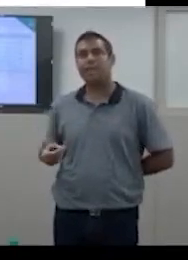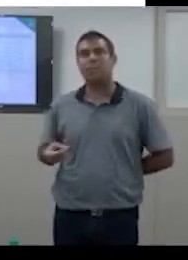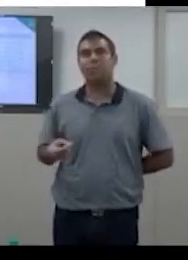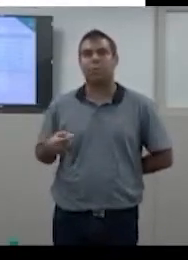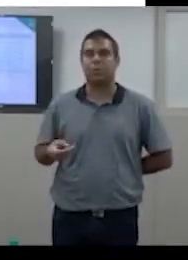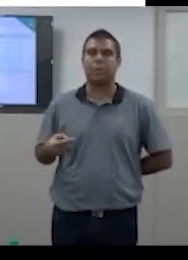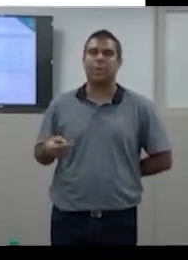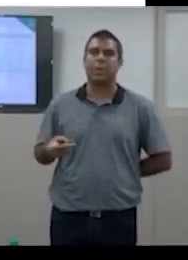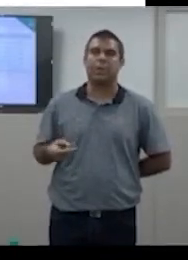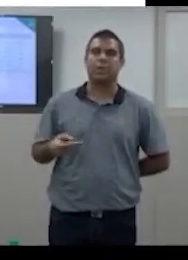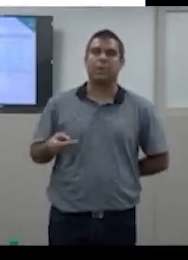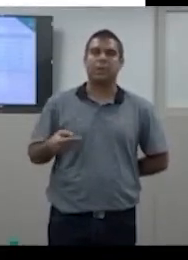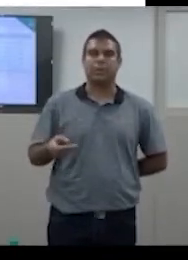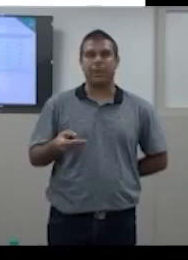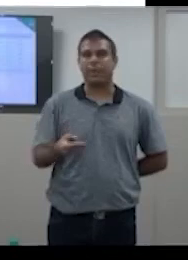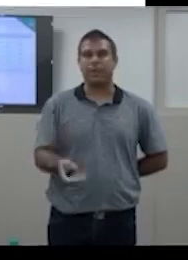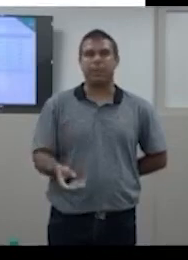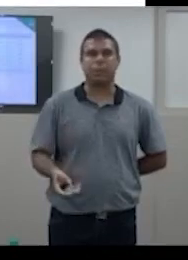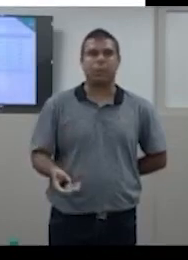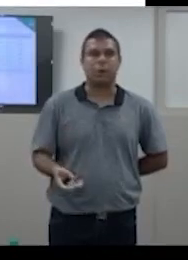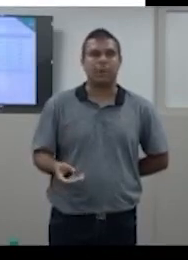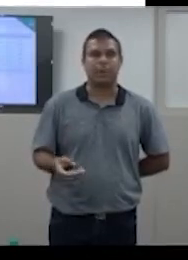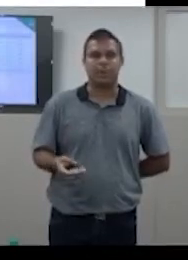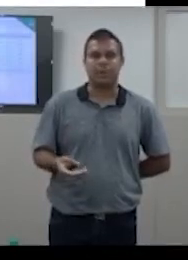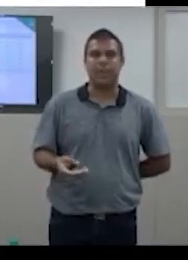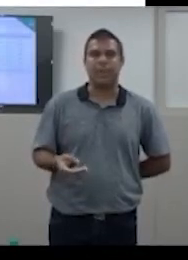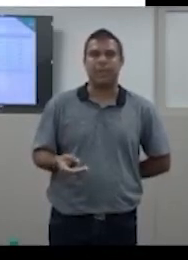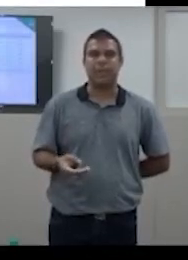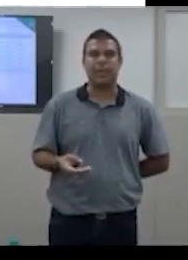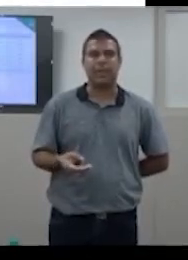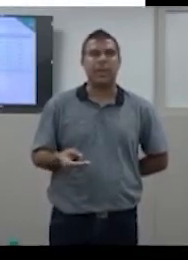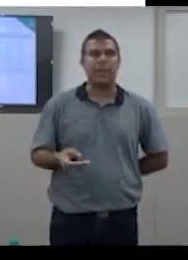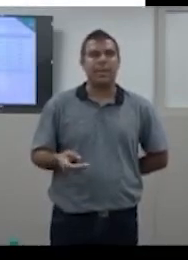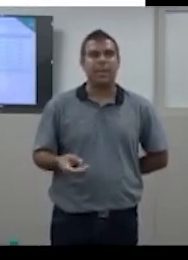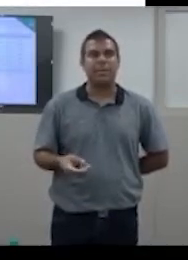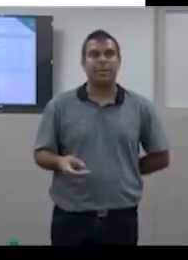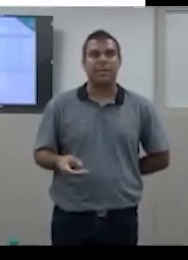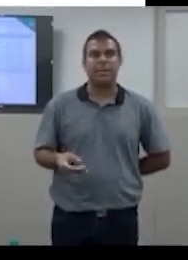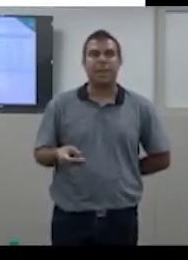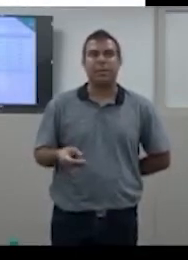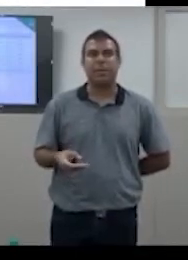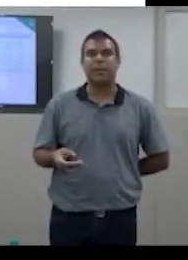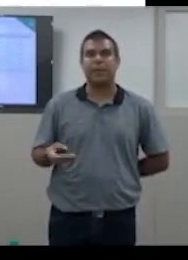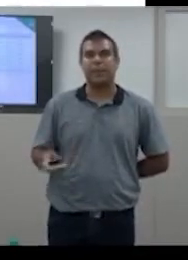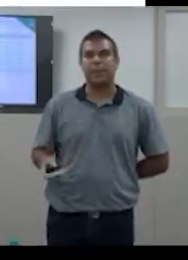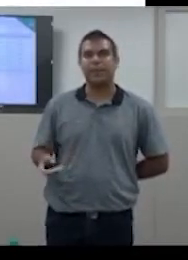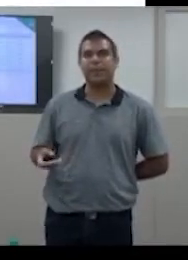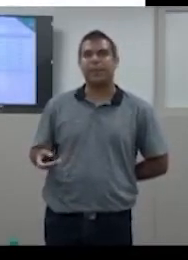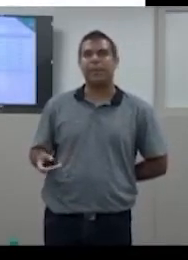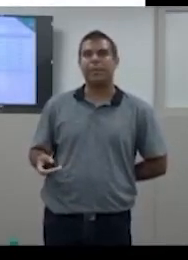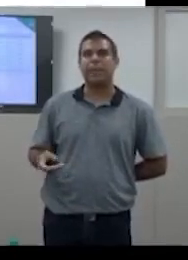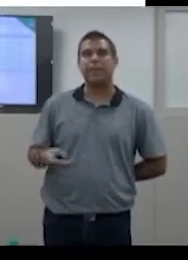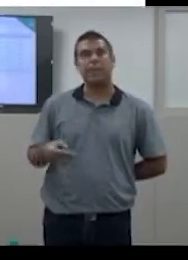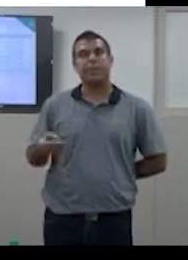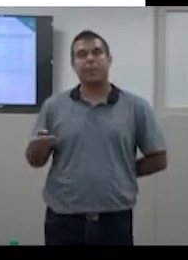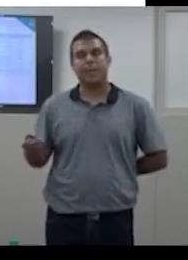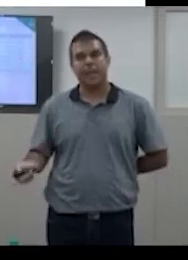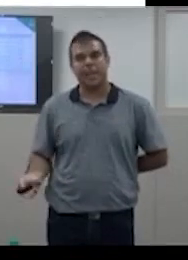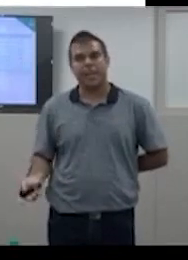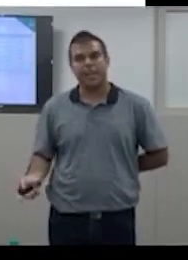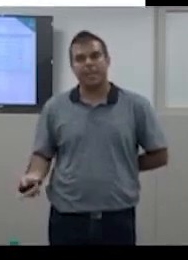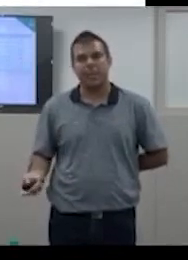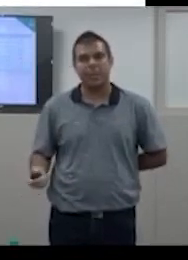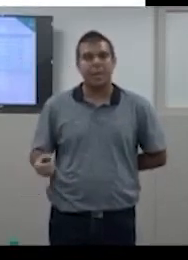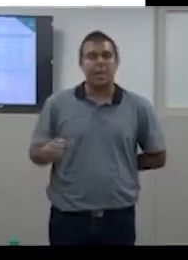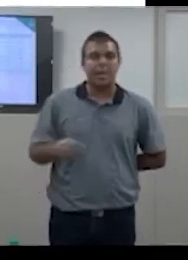pegar o minério do alumínio, ou seja, do cobre que você venha estar trabalhando, e dentro dessa temática que você tem ali, vai estar fazendo o quê? Você